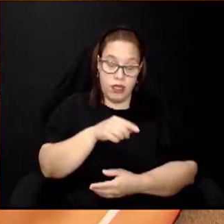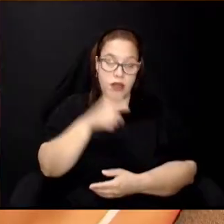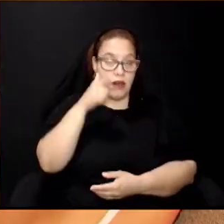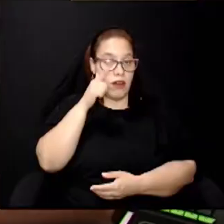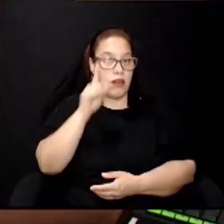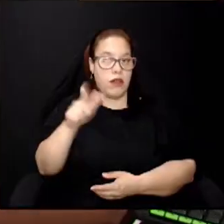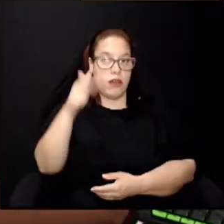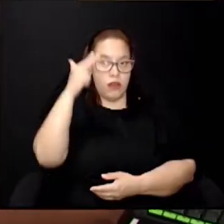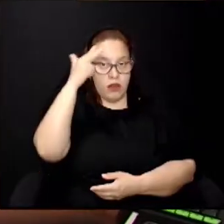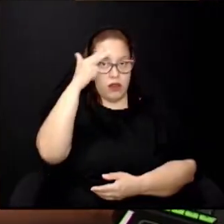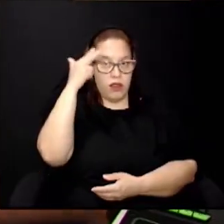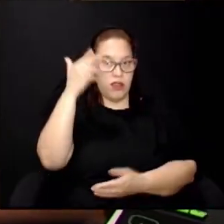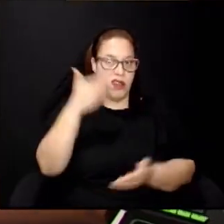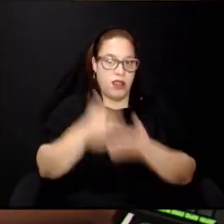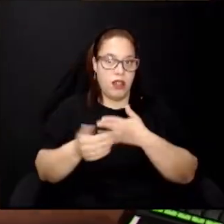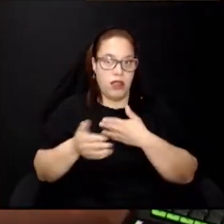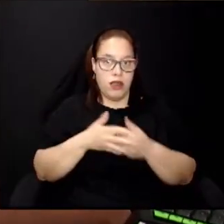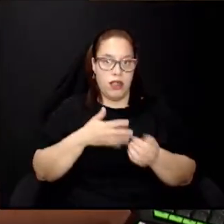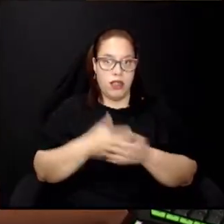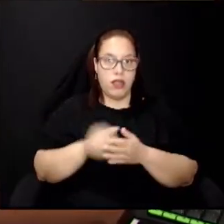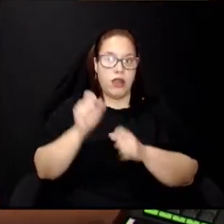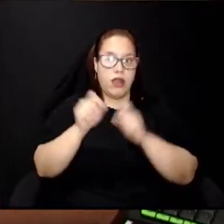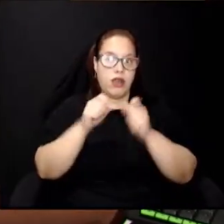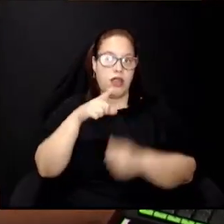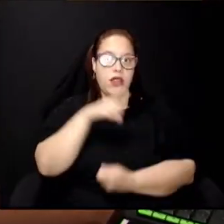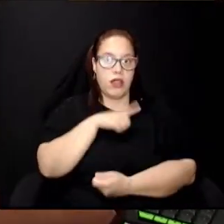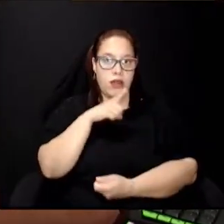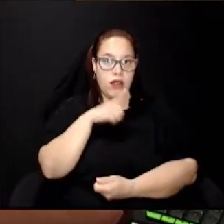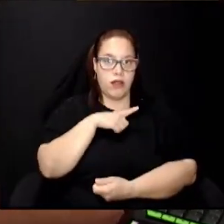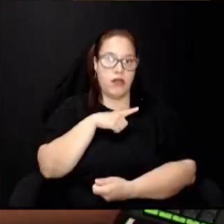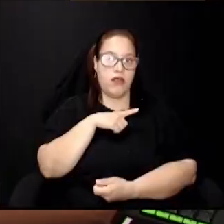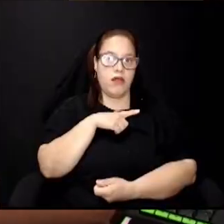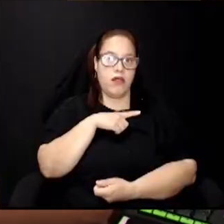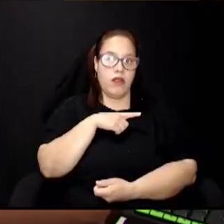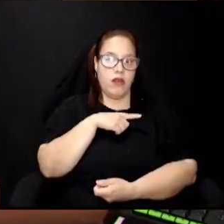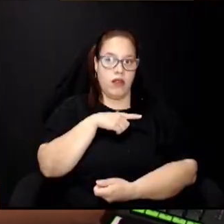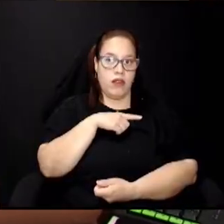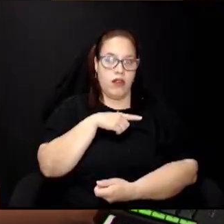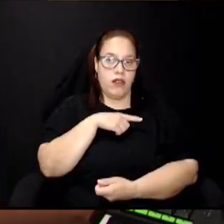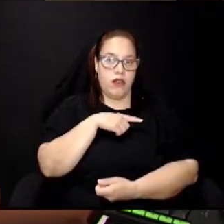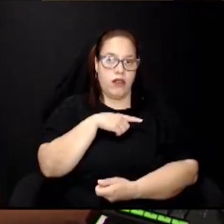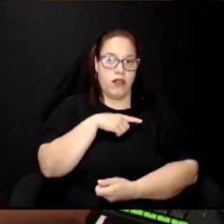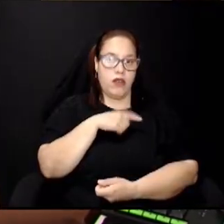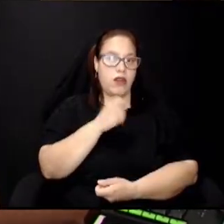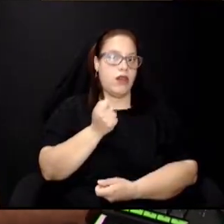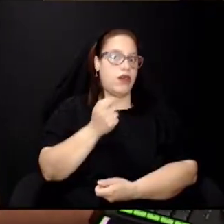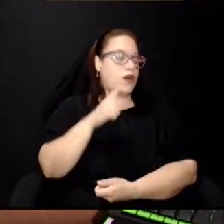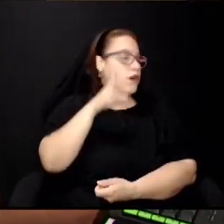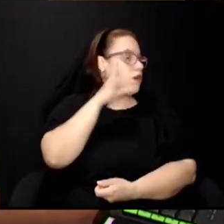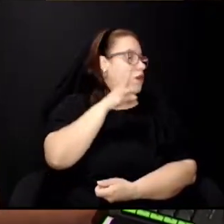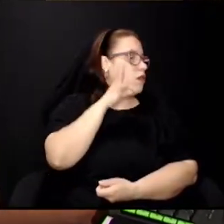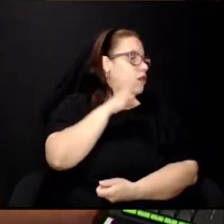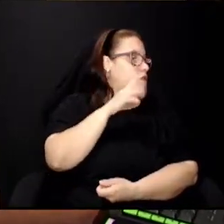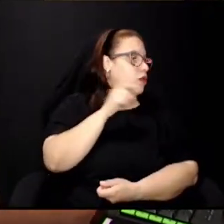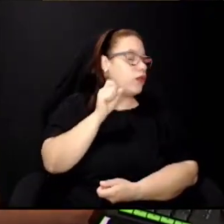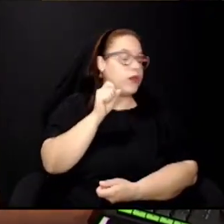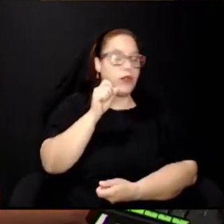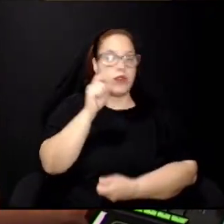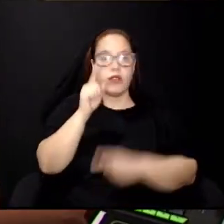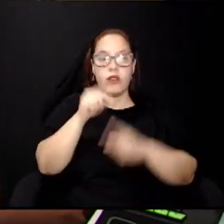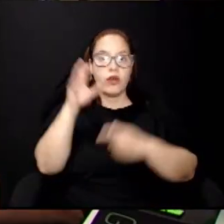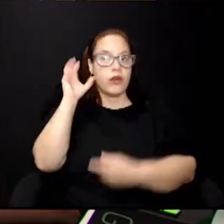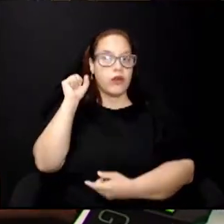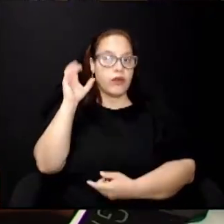sonho independente do que eles tenham. Né? E aí tem uma coisa muito legal também que eu às vezes ouço, que eu acho